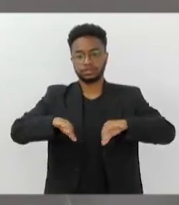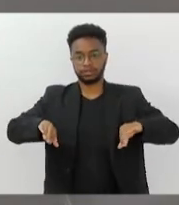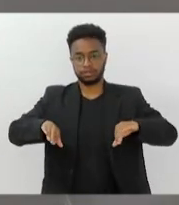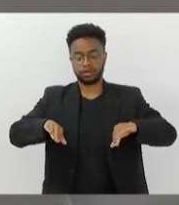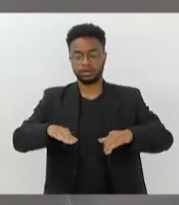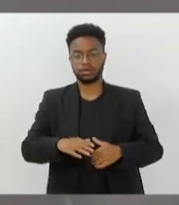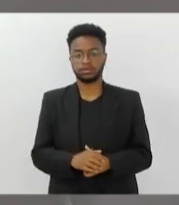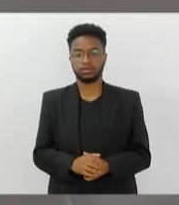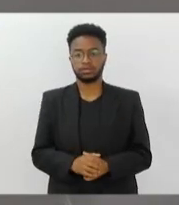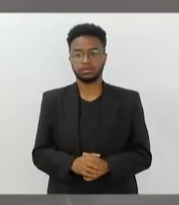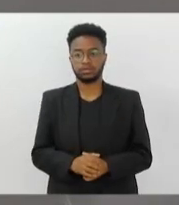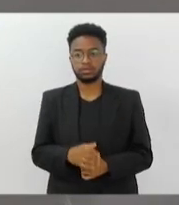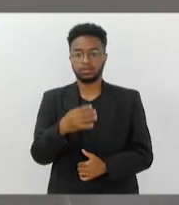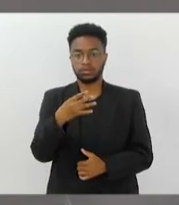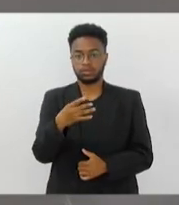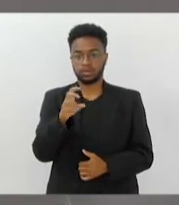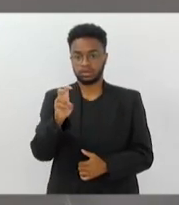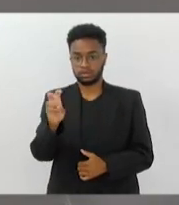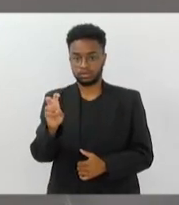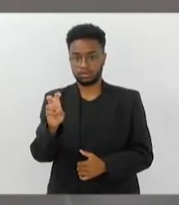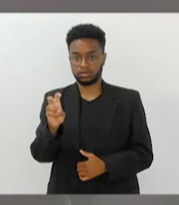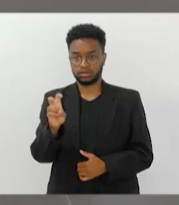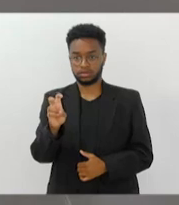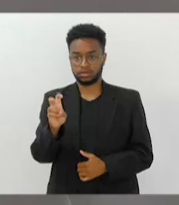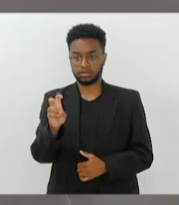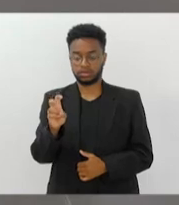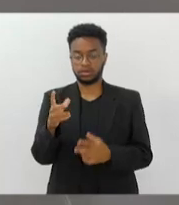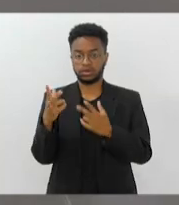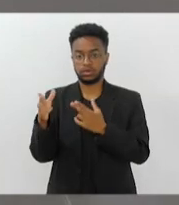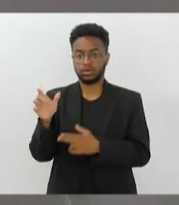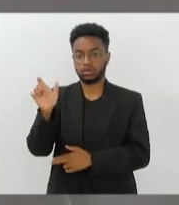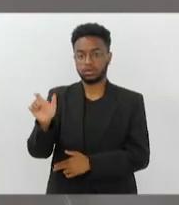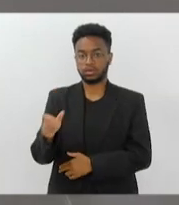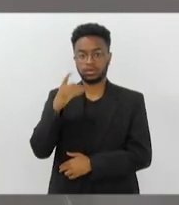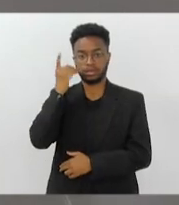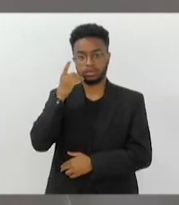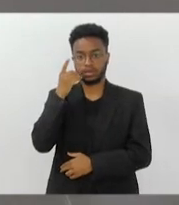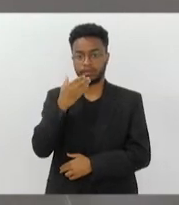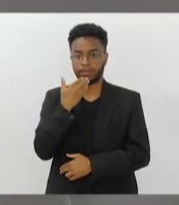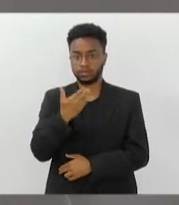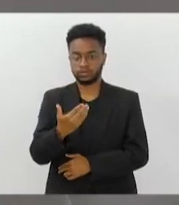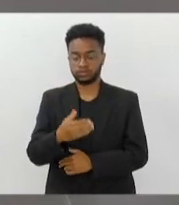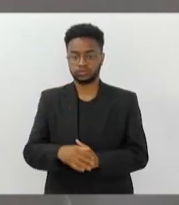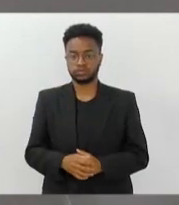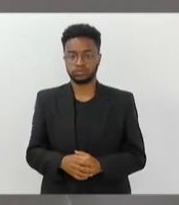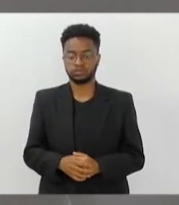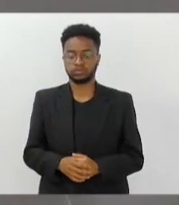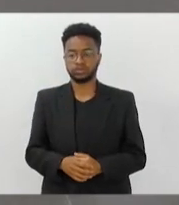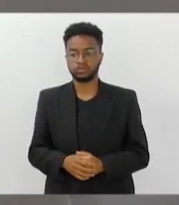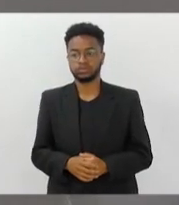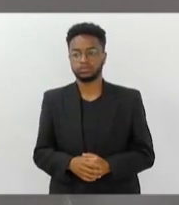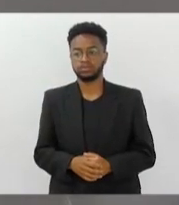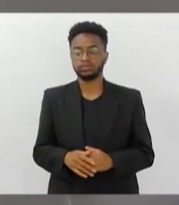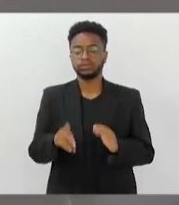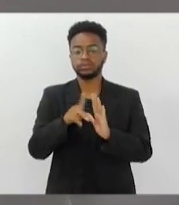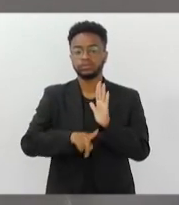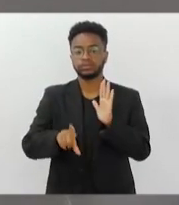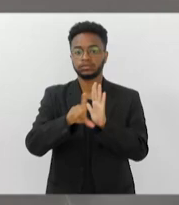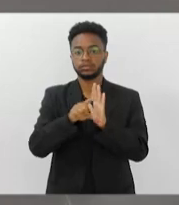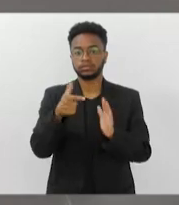separadamente o 45, como pediu o deputado Cozolino. Projeto de